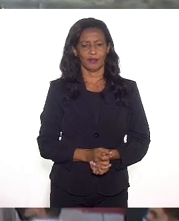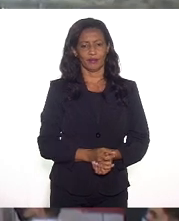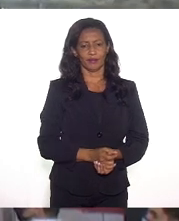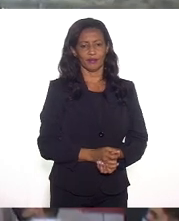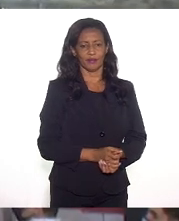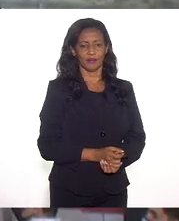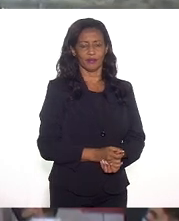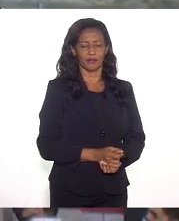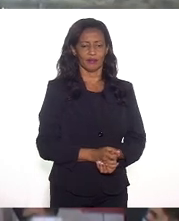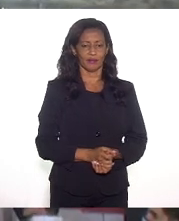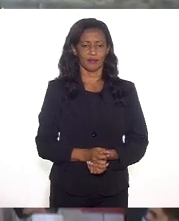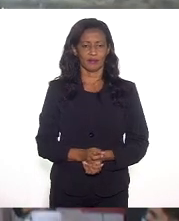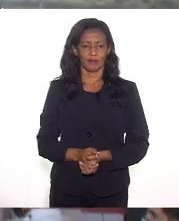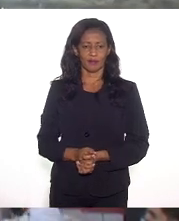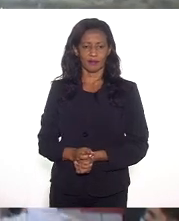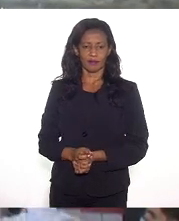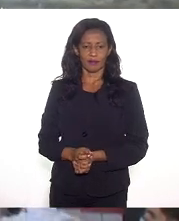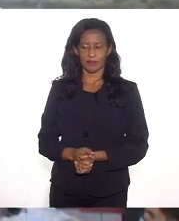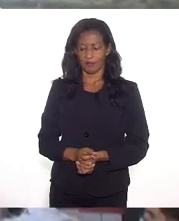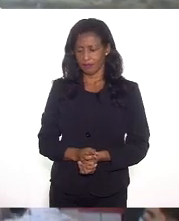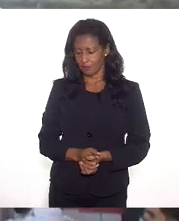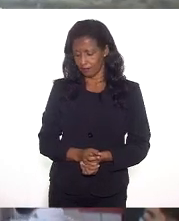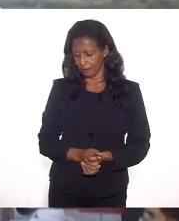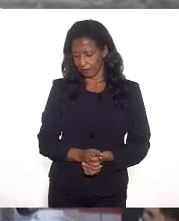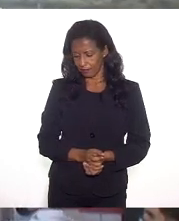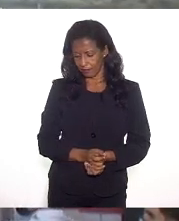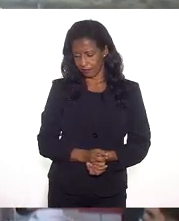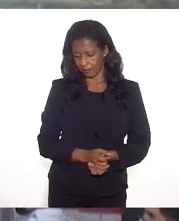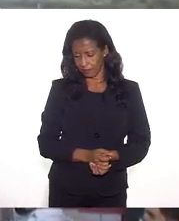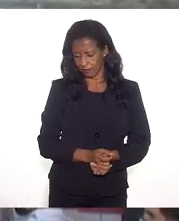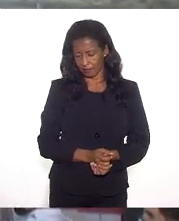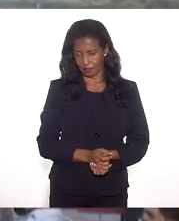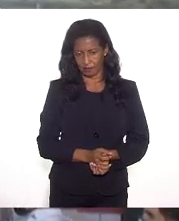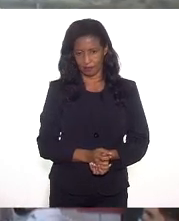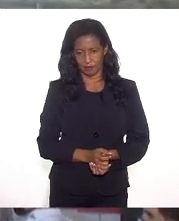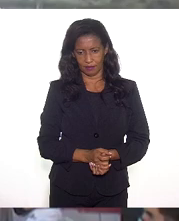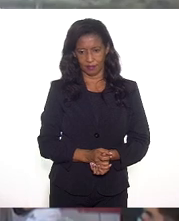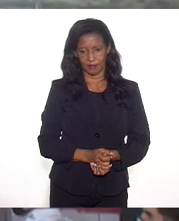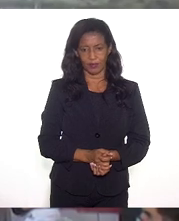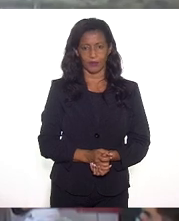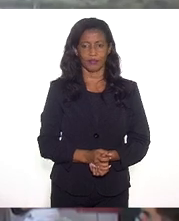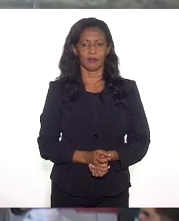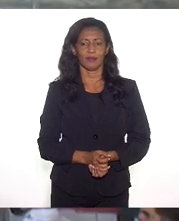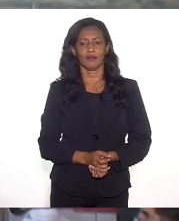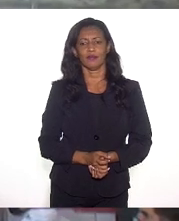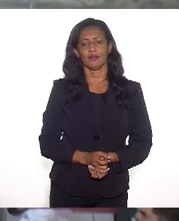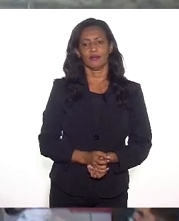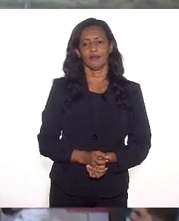Thank you.